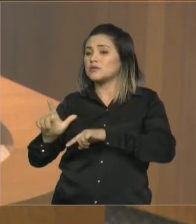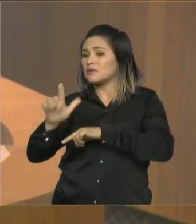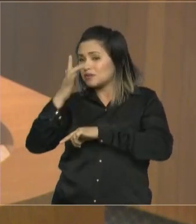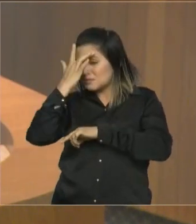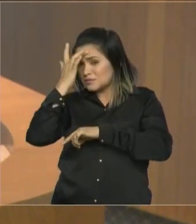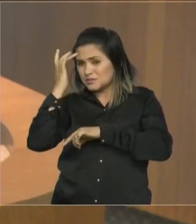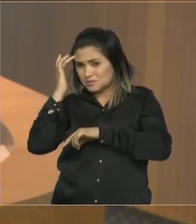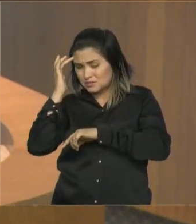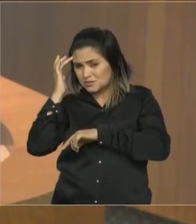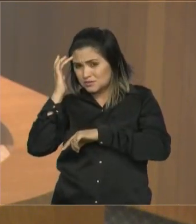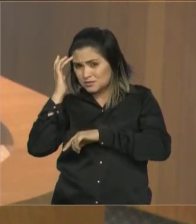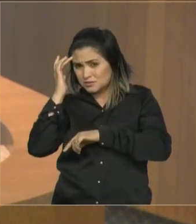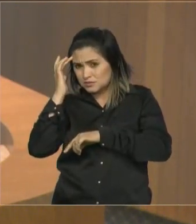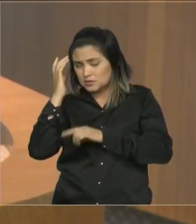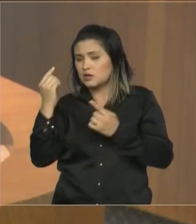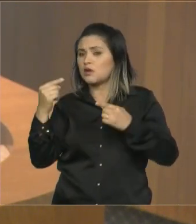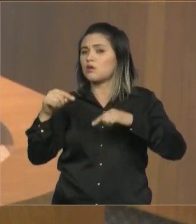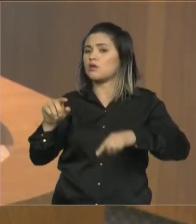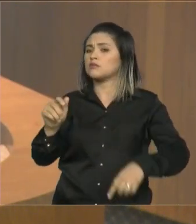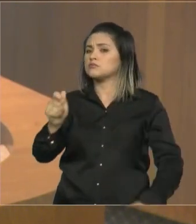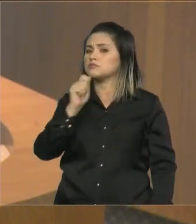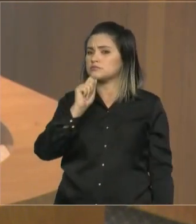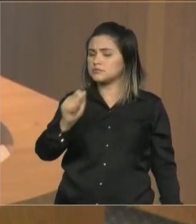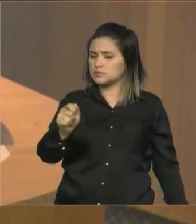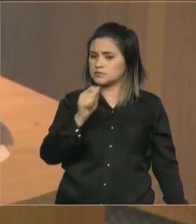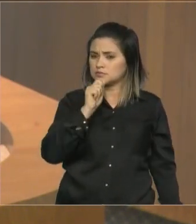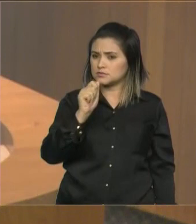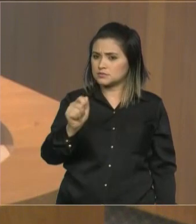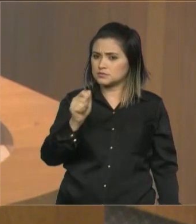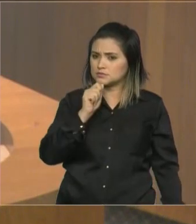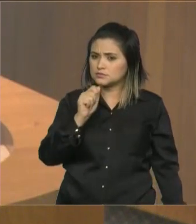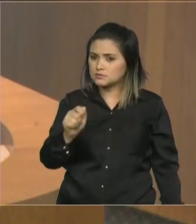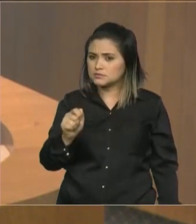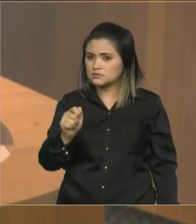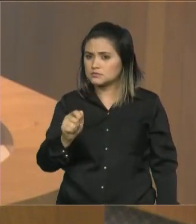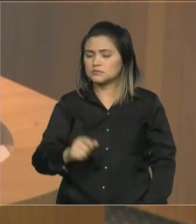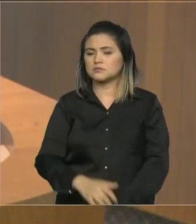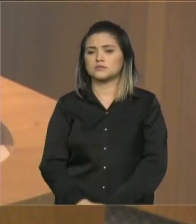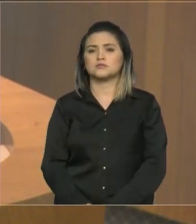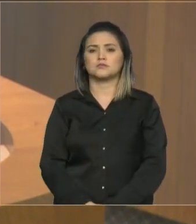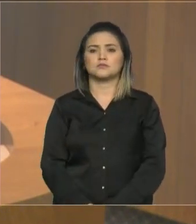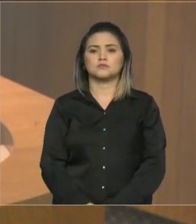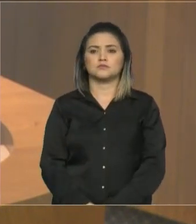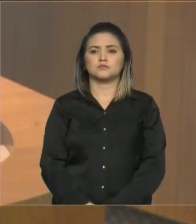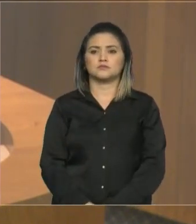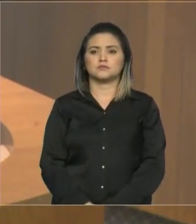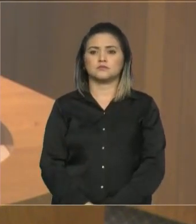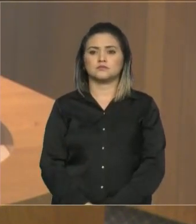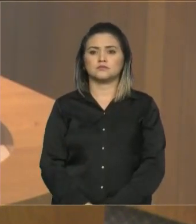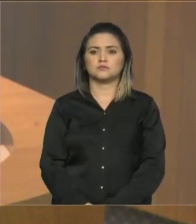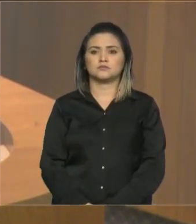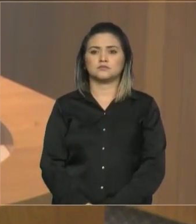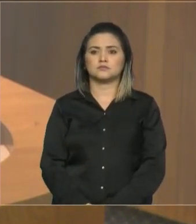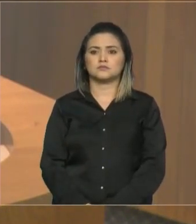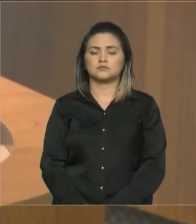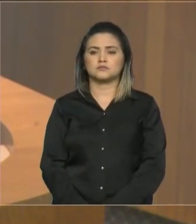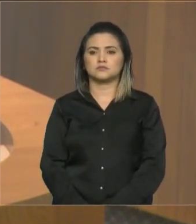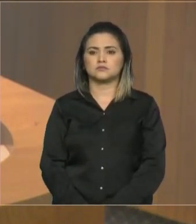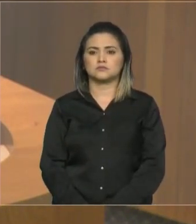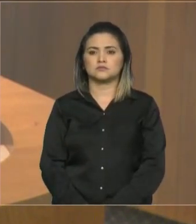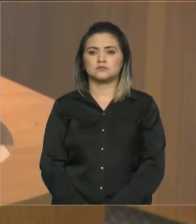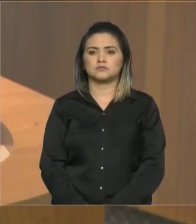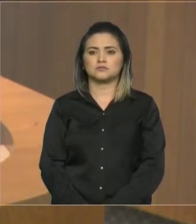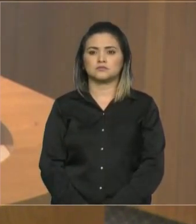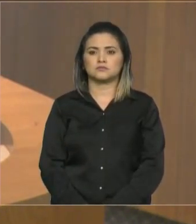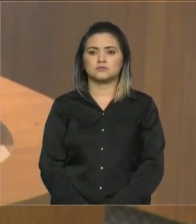imprensa, porque, além de tudo, a pessoa presa era um proprietário de uma